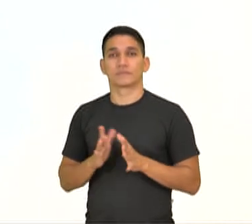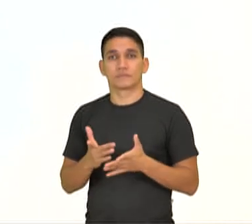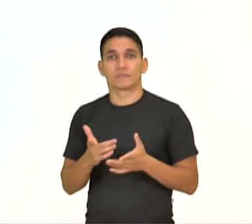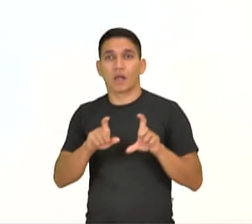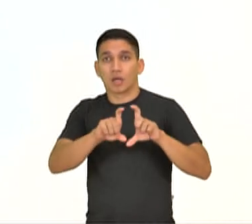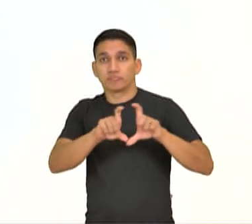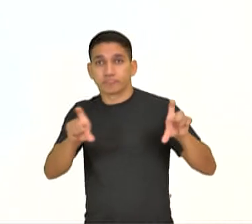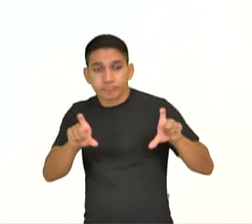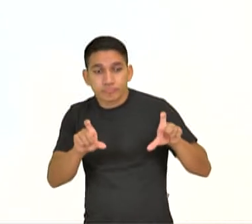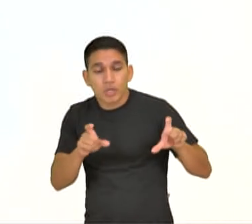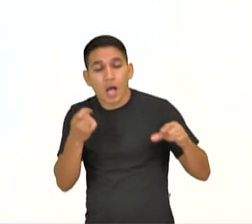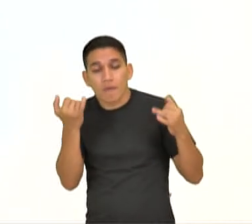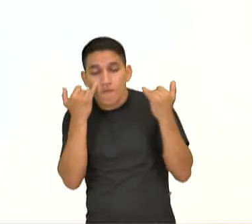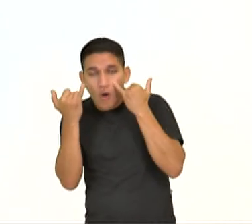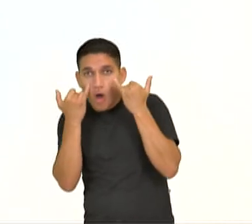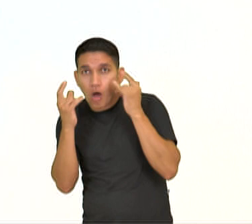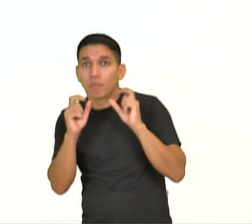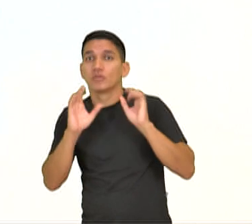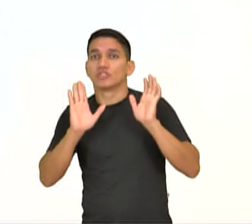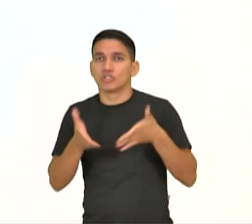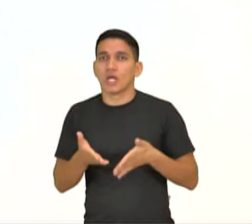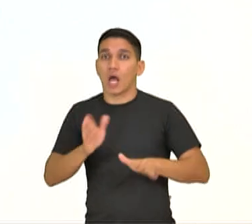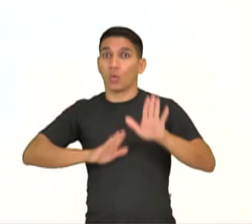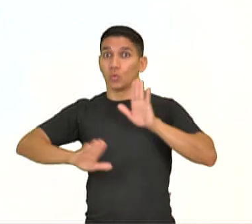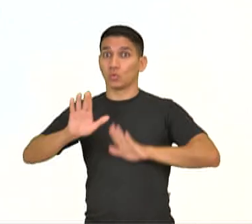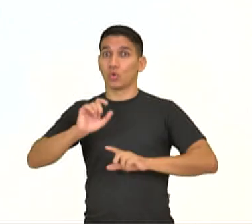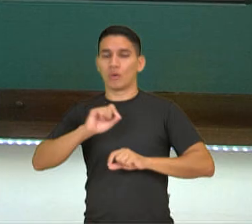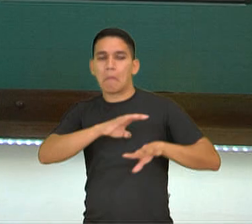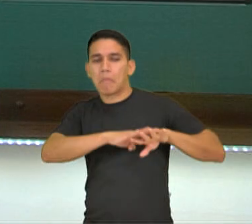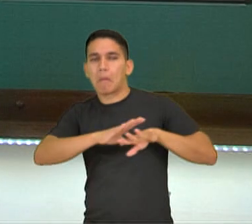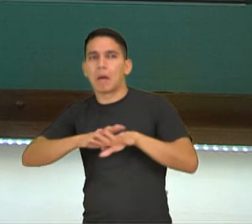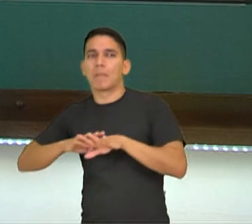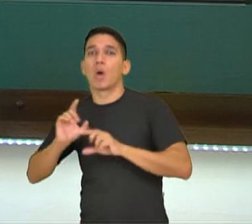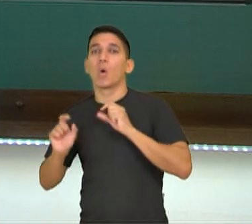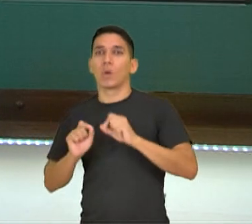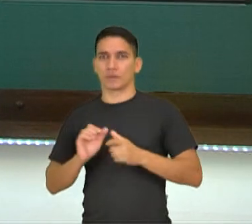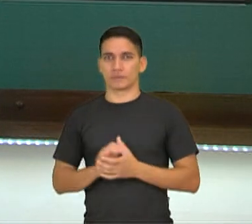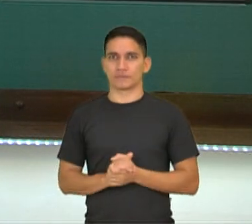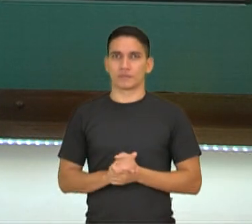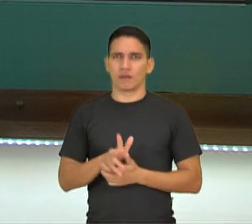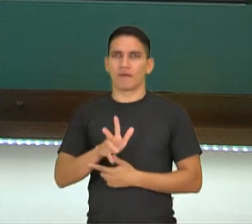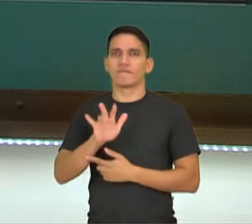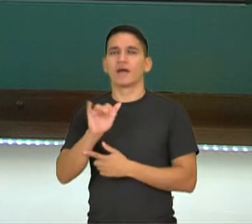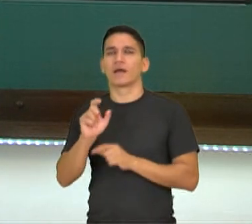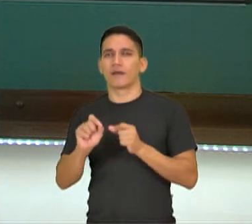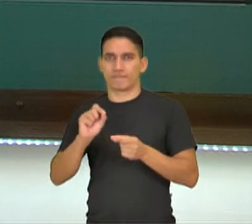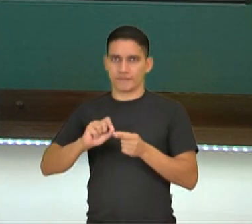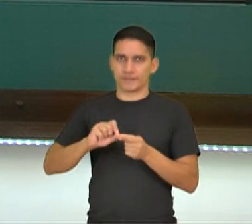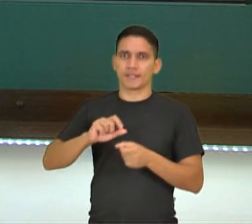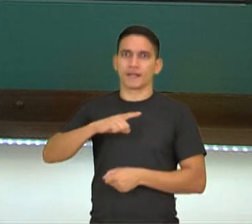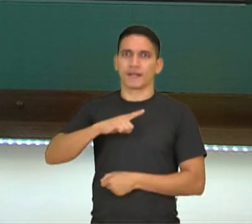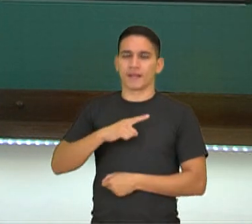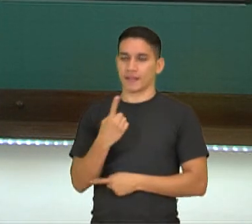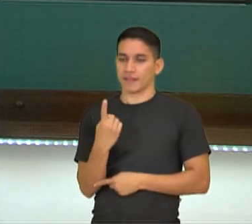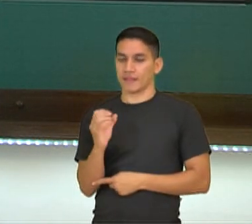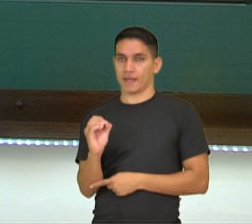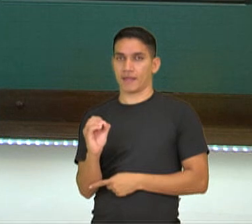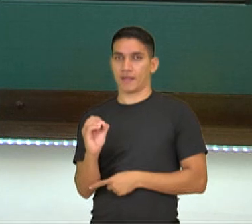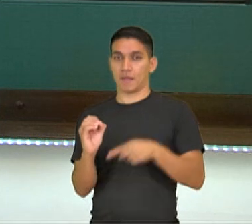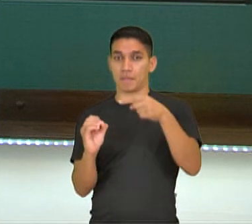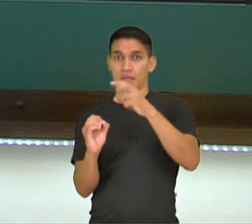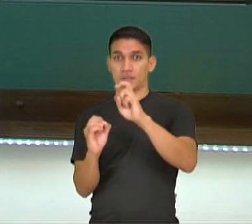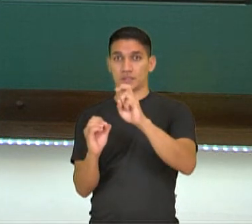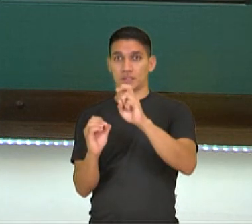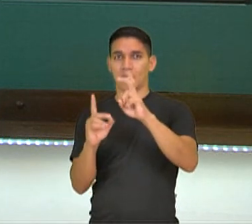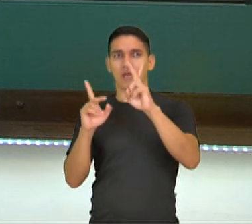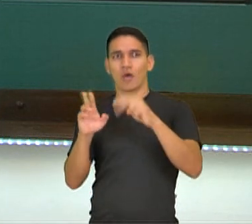Trabalhando os dados, cuidado com os cálculos, ok? Você vai ter então 10 elevado a menos 5 igual a 9 vezes